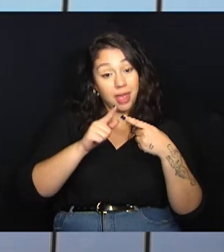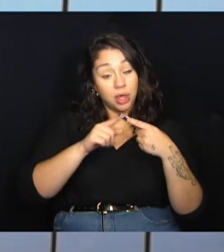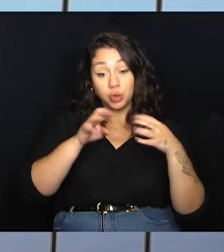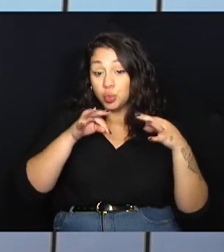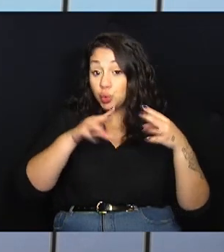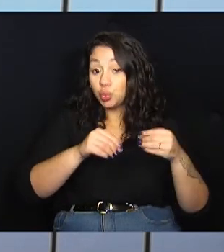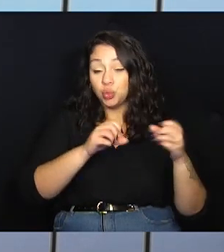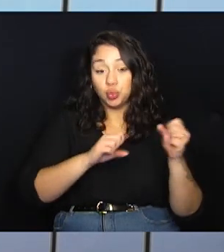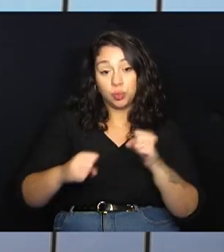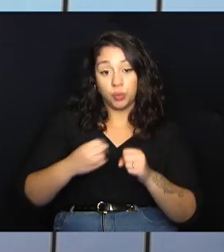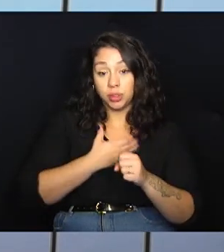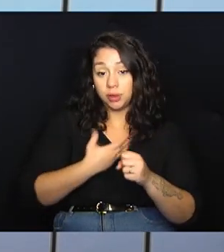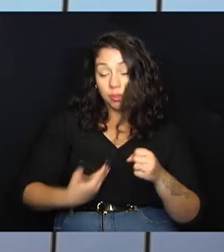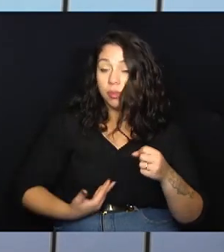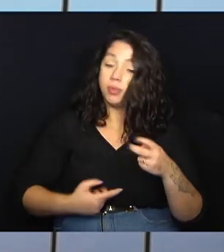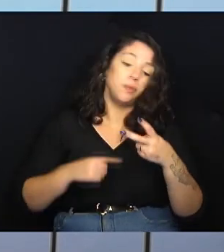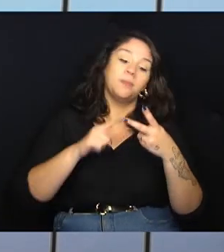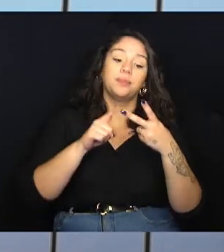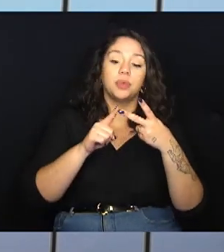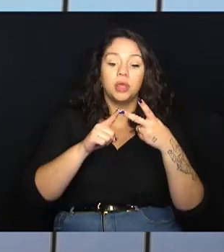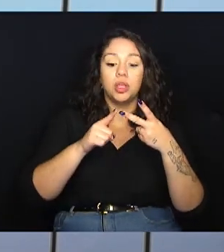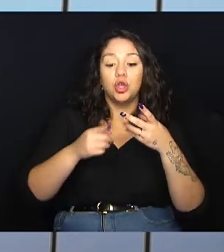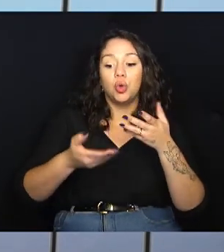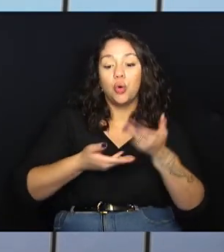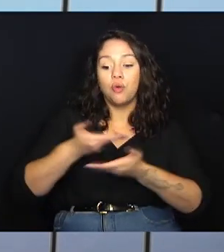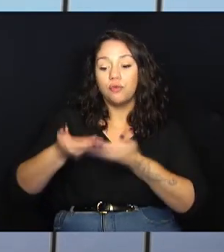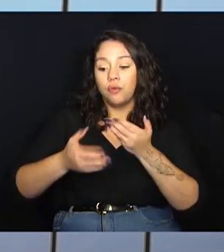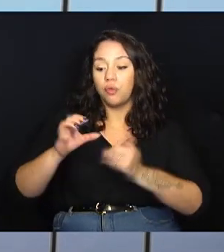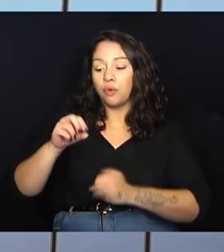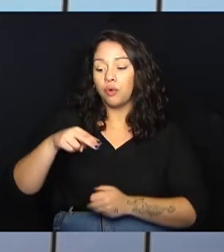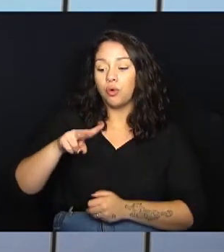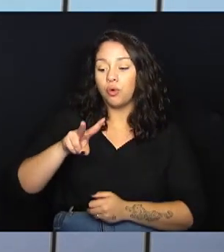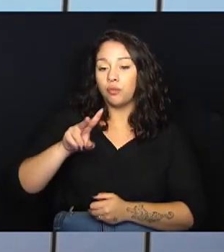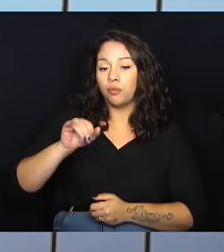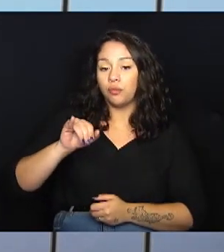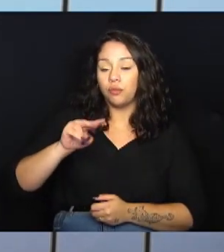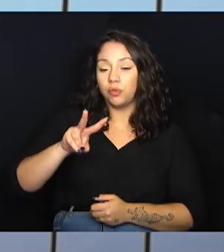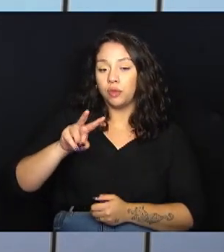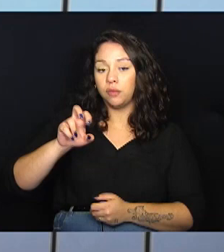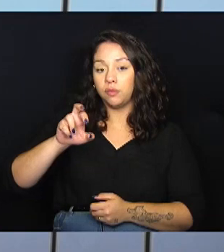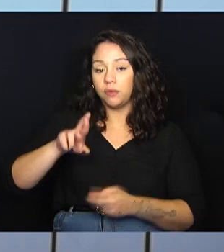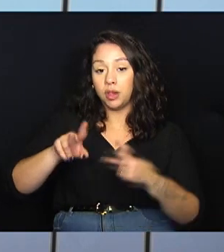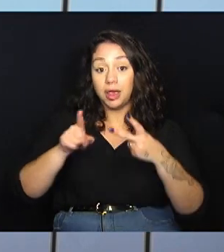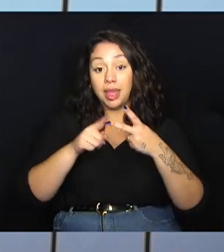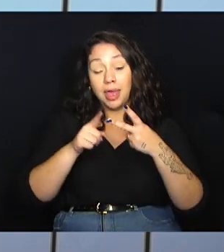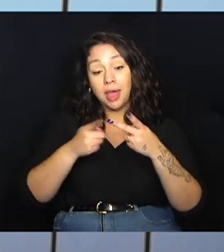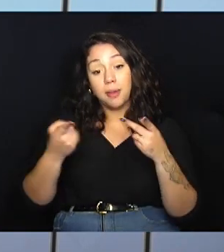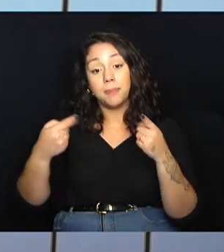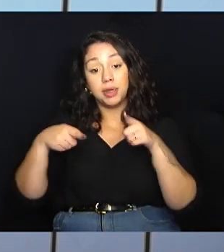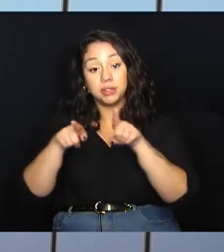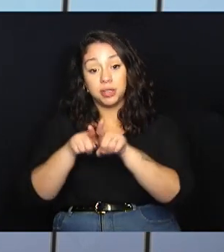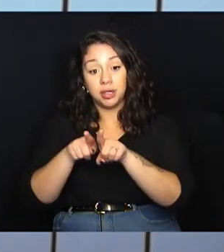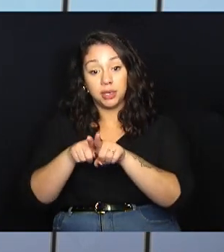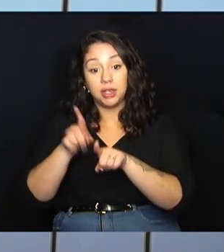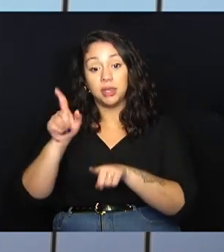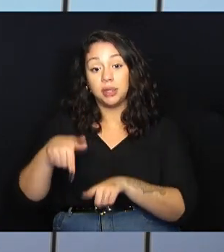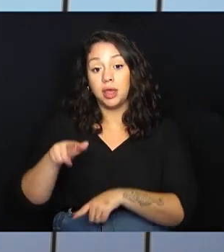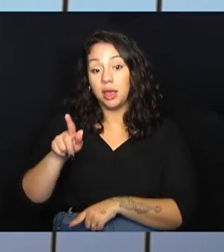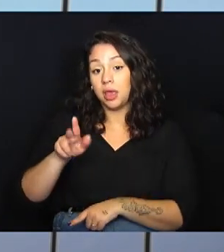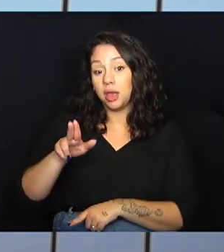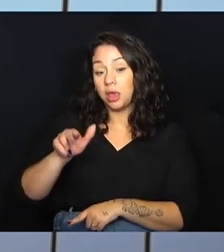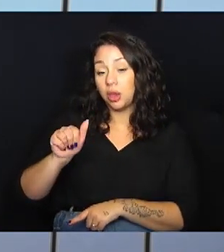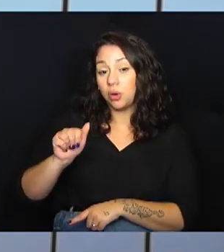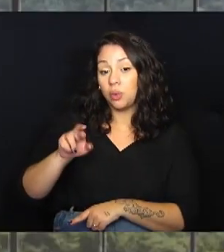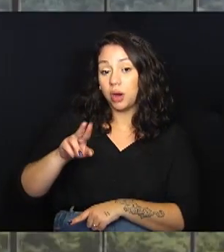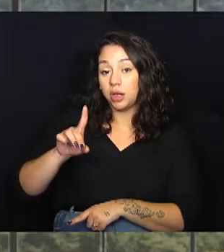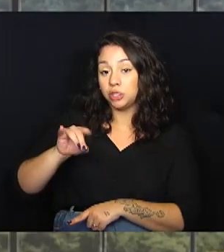e o Conviver é executado em parceria com a Associação de Educação do Homem do Amanhã, que é a Guardinha. Inclusive eu